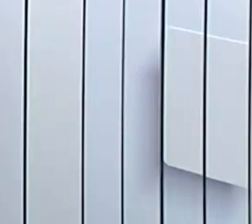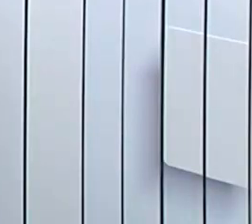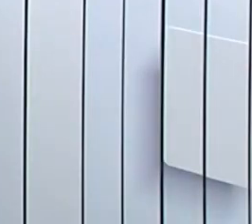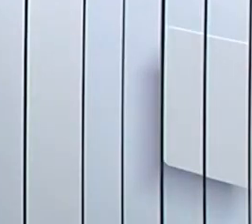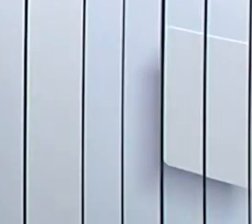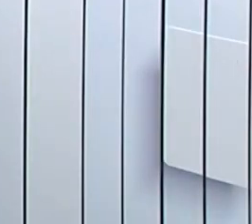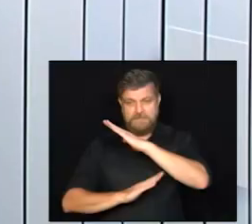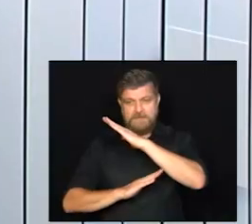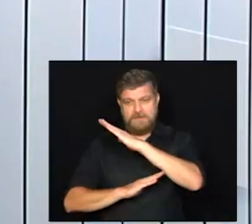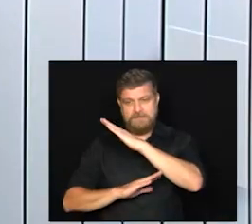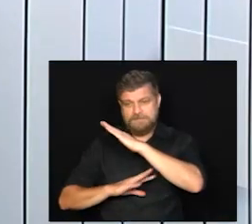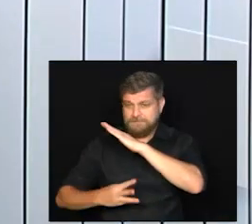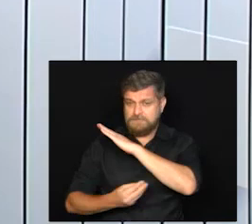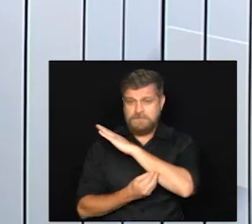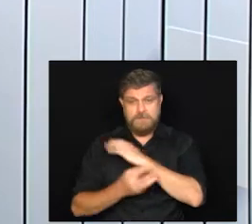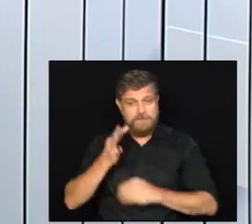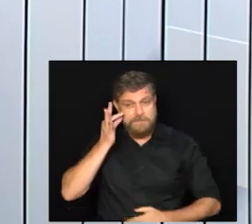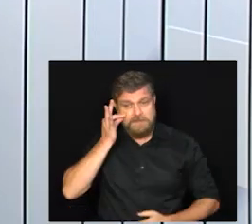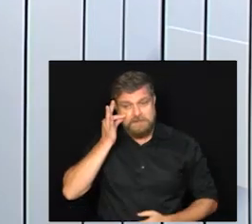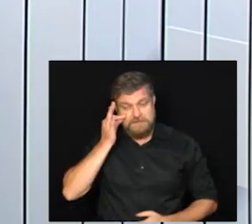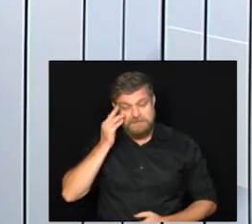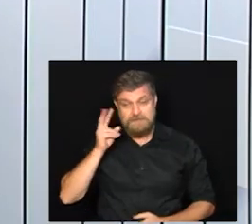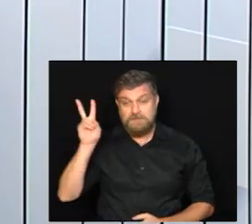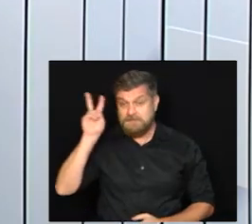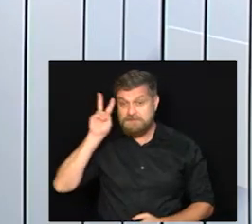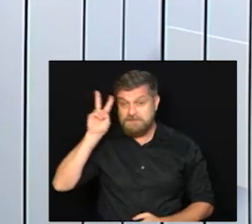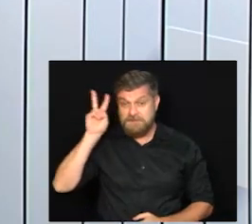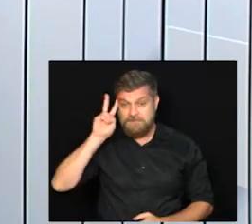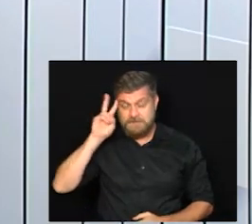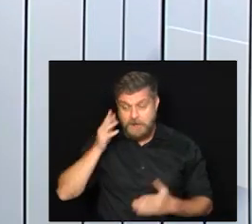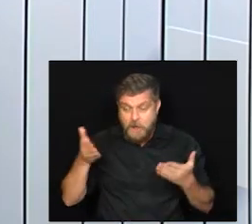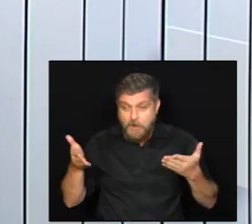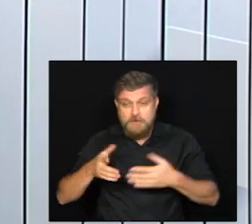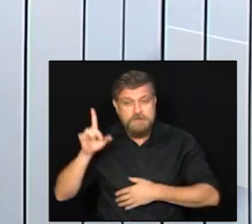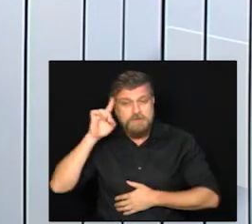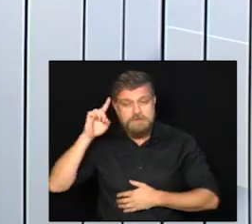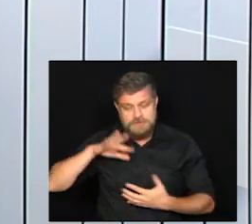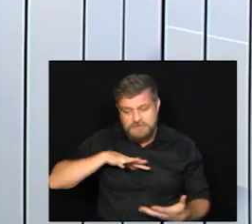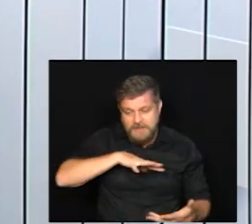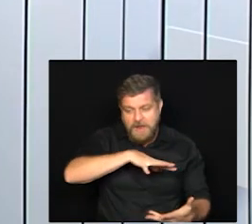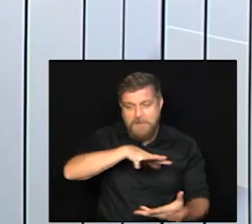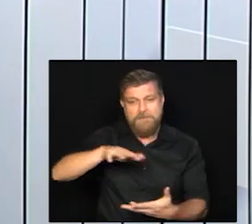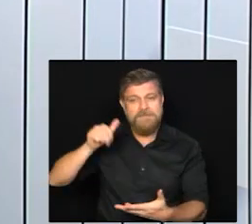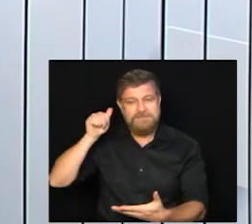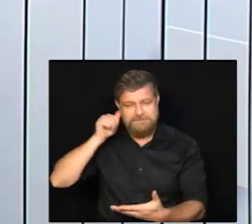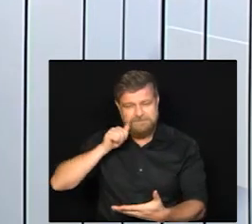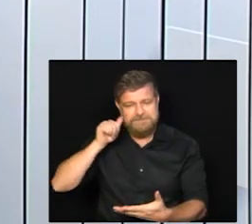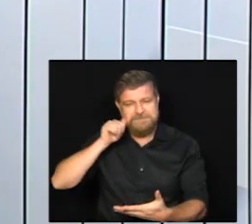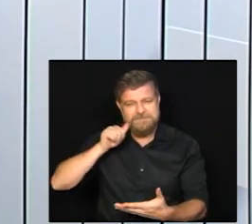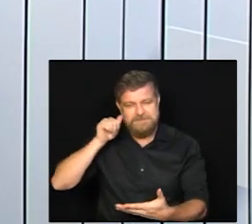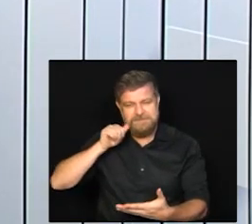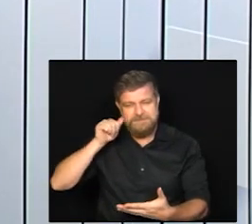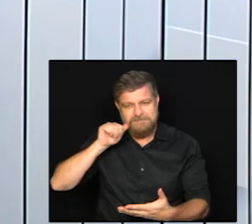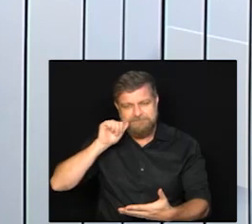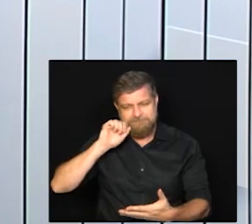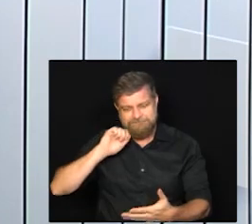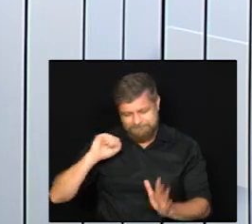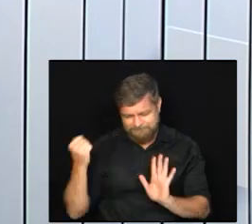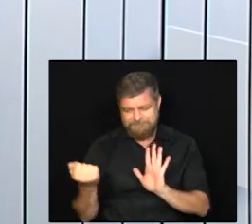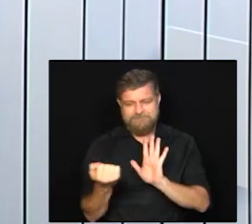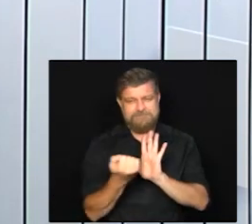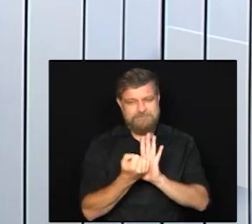Câmara Total de volta ao vivo nesta segunda-feira, hoje o Dia Internacional da Mulher, símbolo das lutas